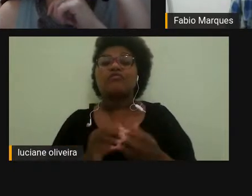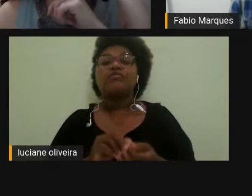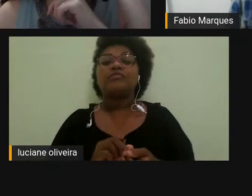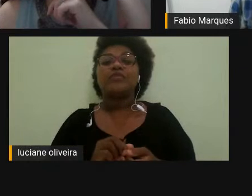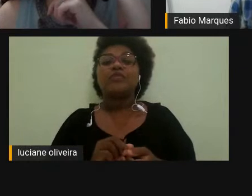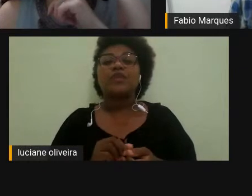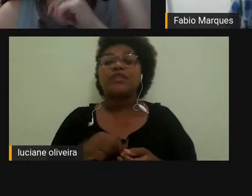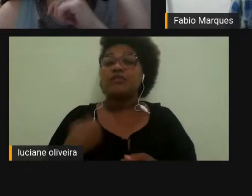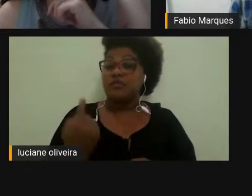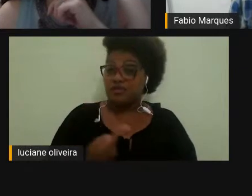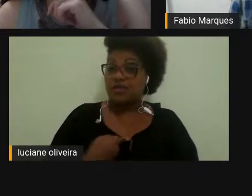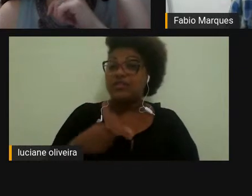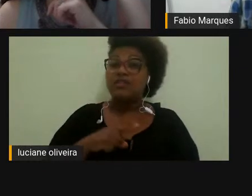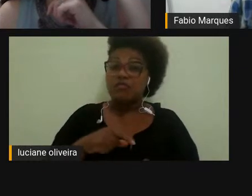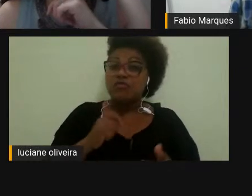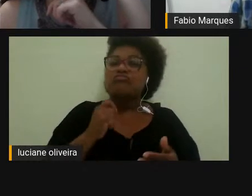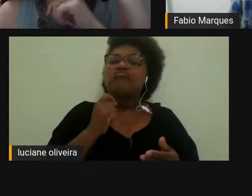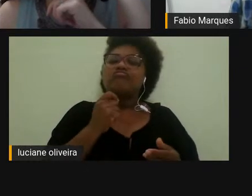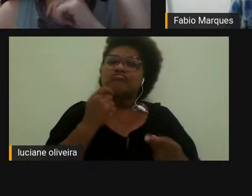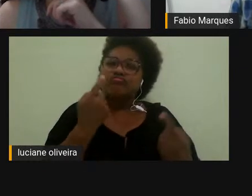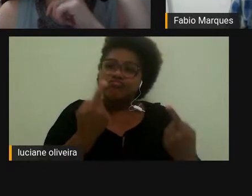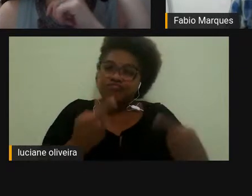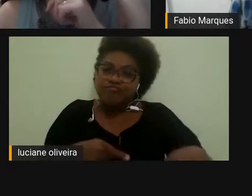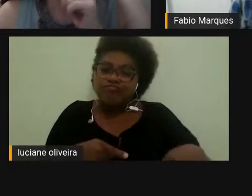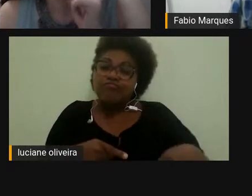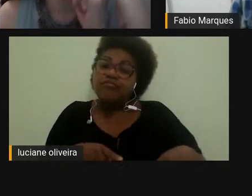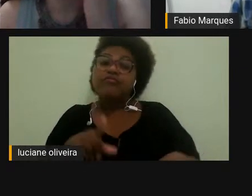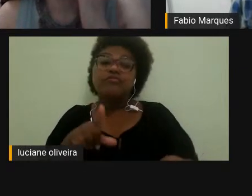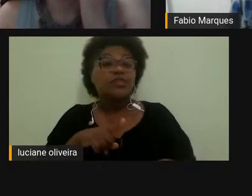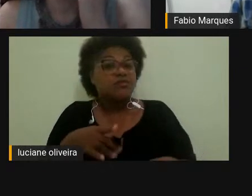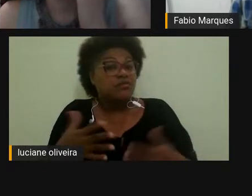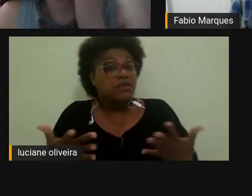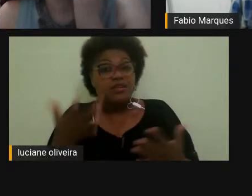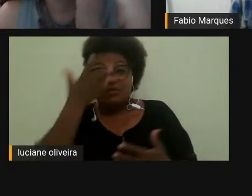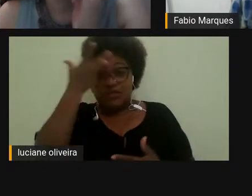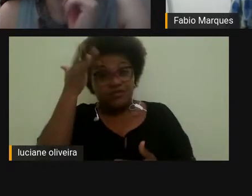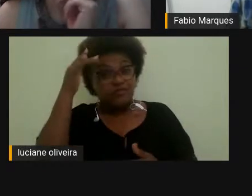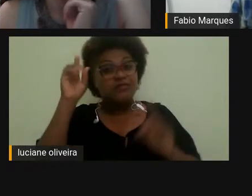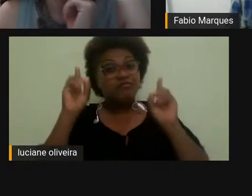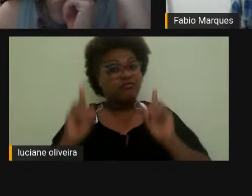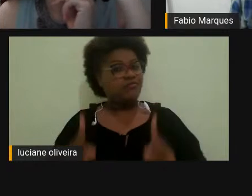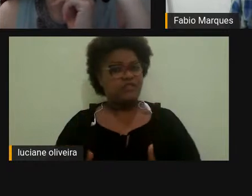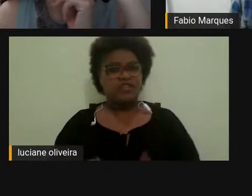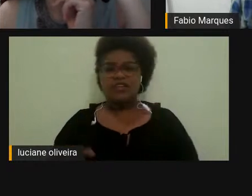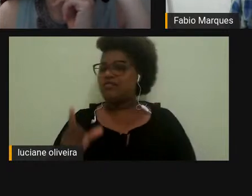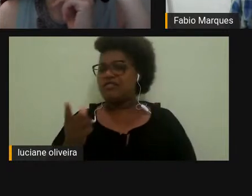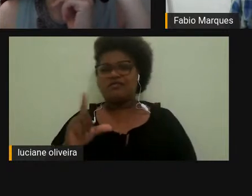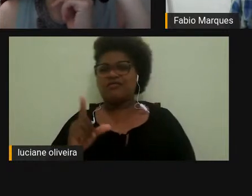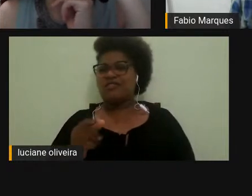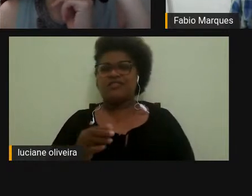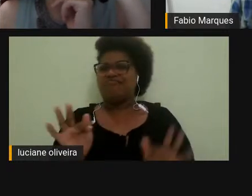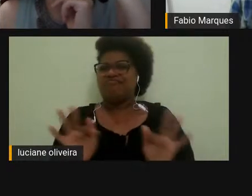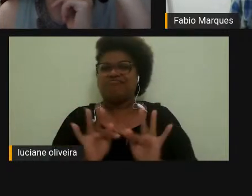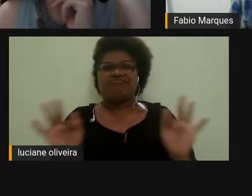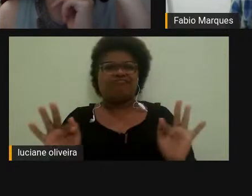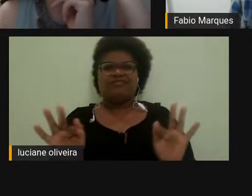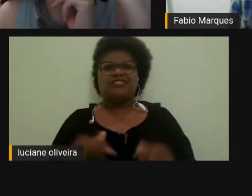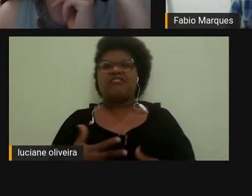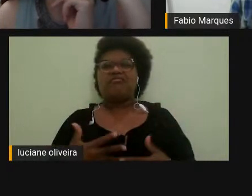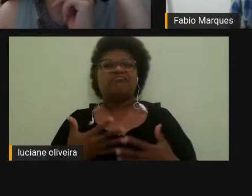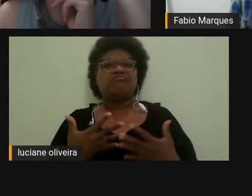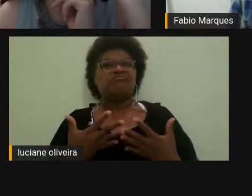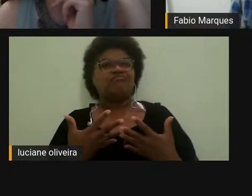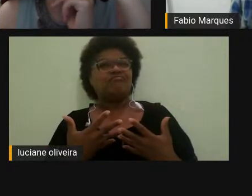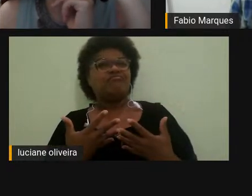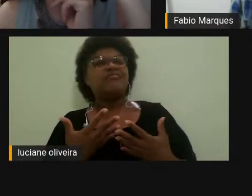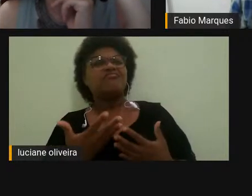aí as pessoas com deficiência não querem não querem simplesmente se dá por satisfeita com que é